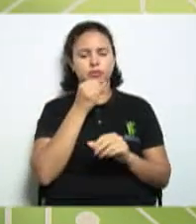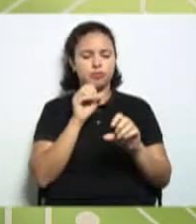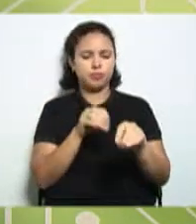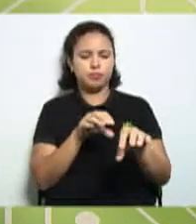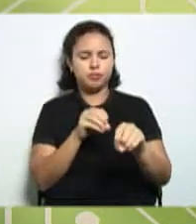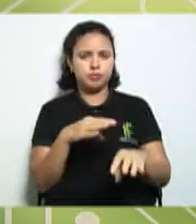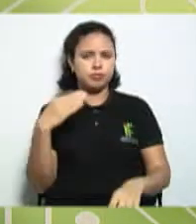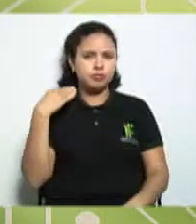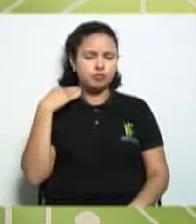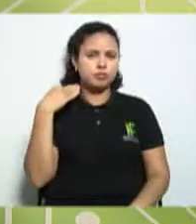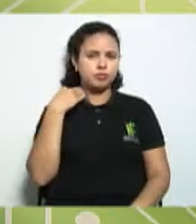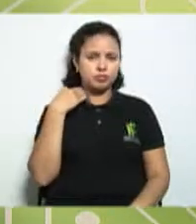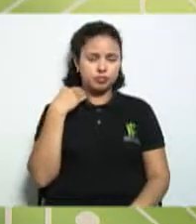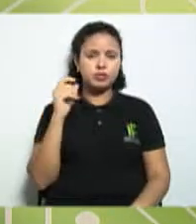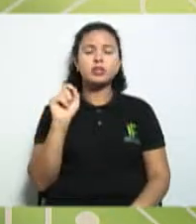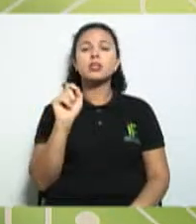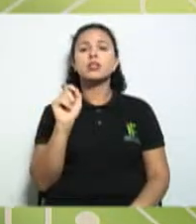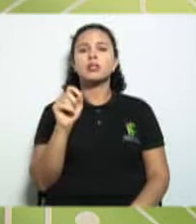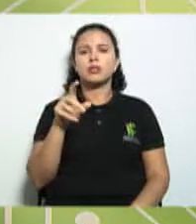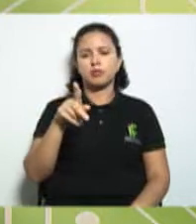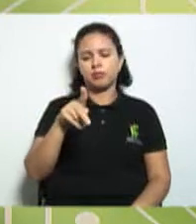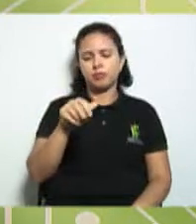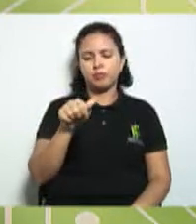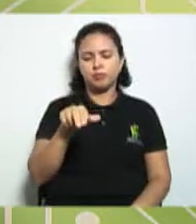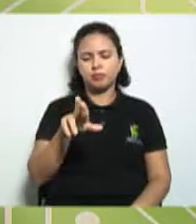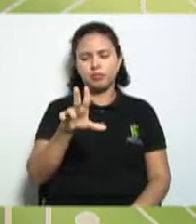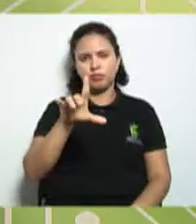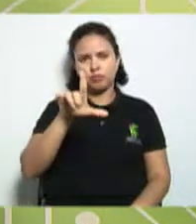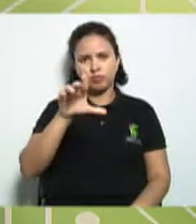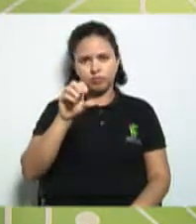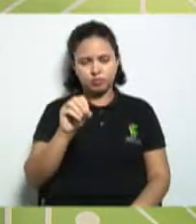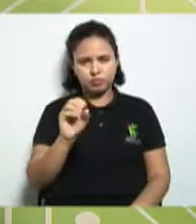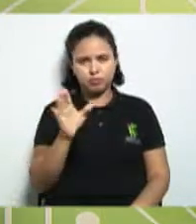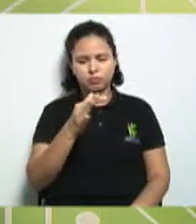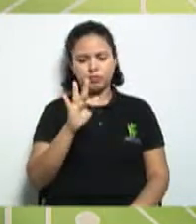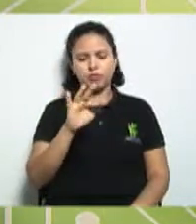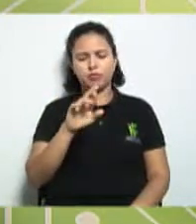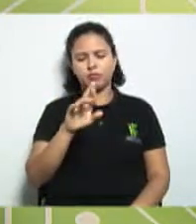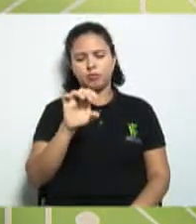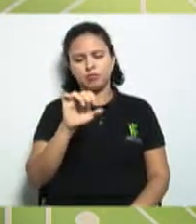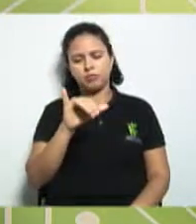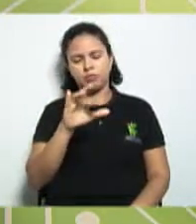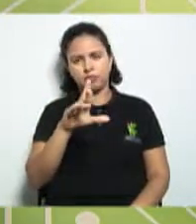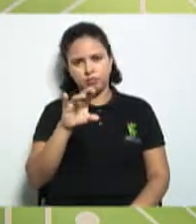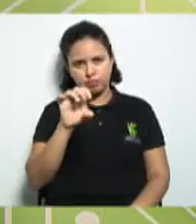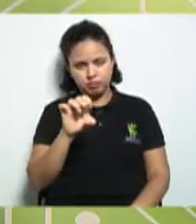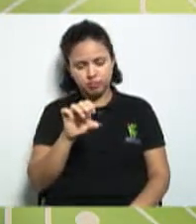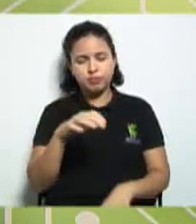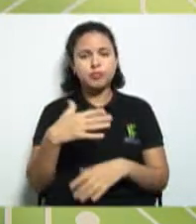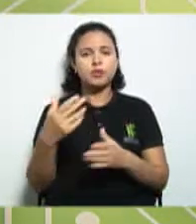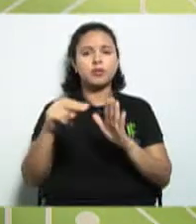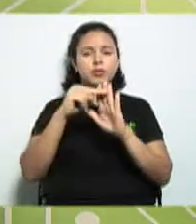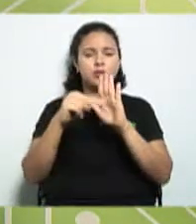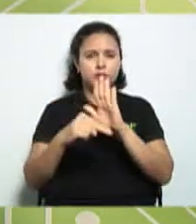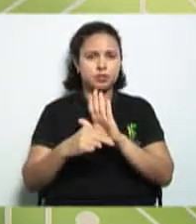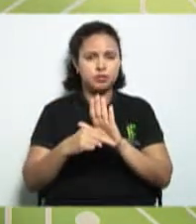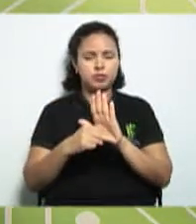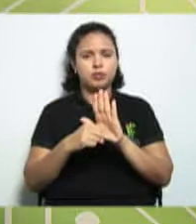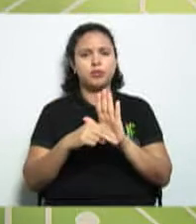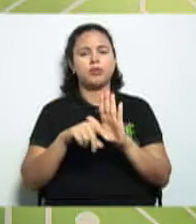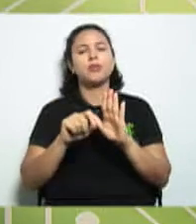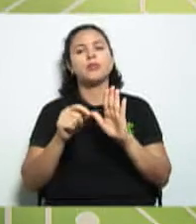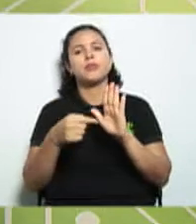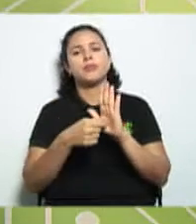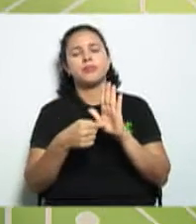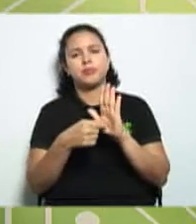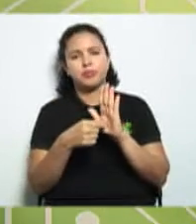bancária, Paulo Freire, né? E nessa questão das normas, ela serve